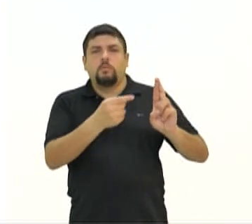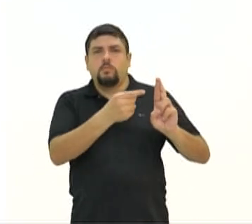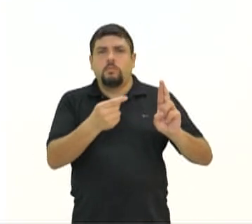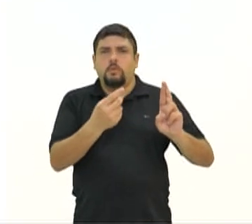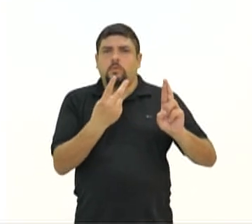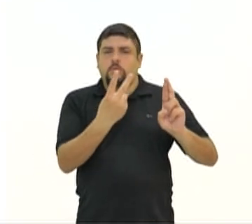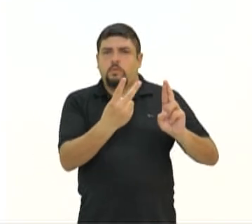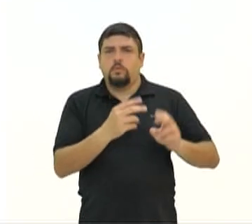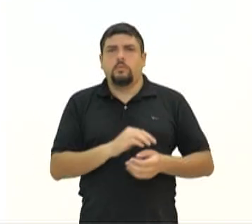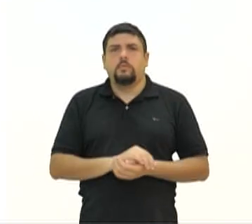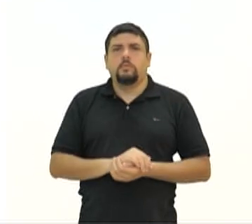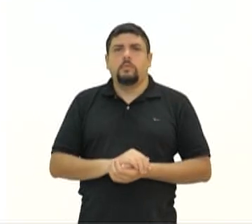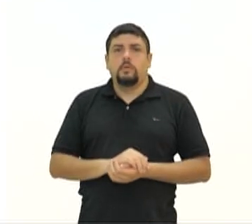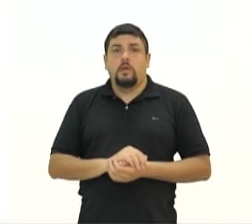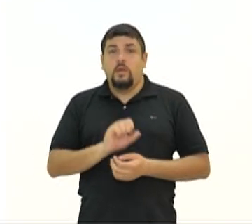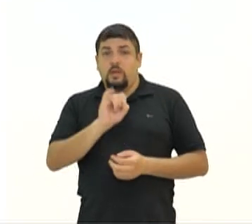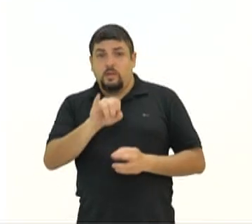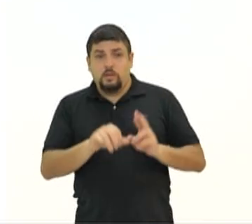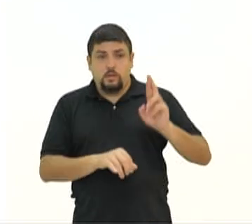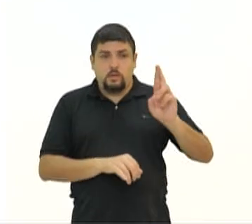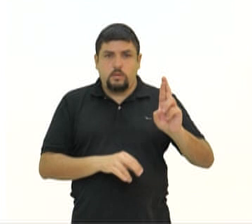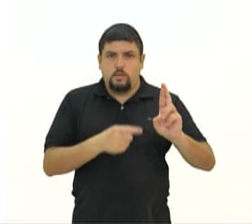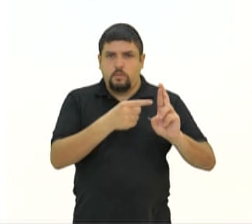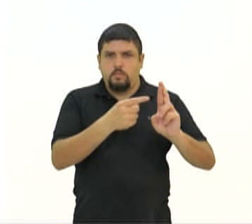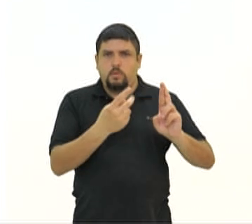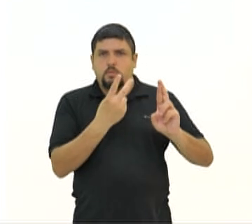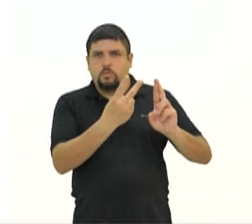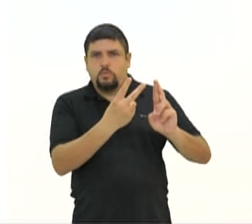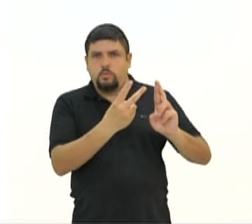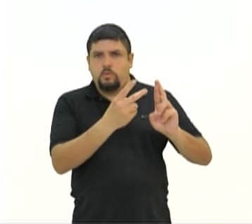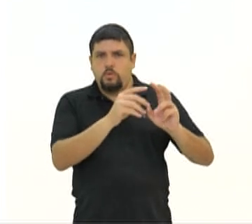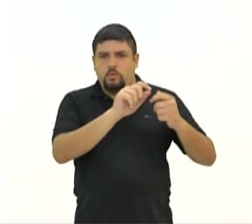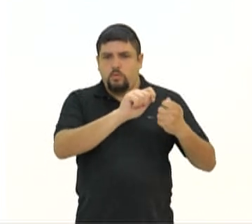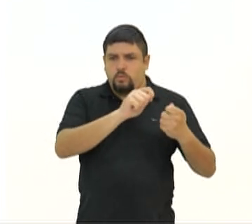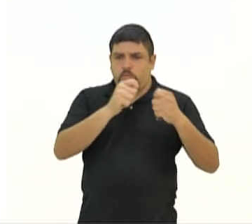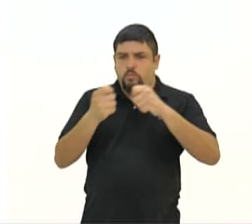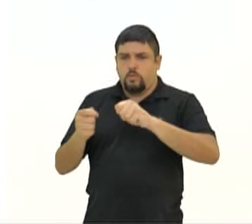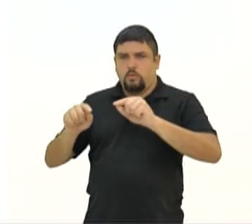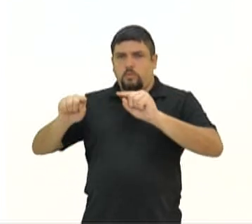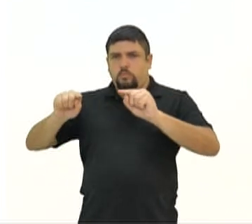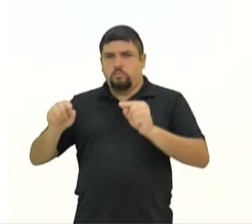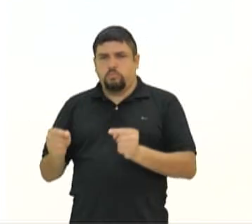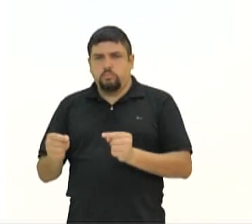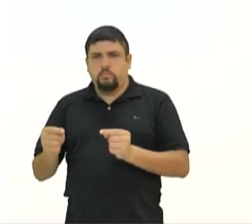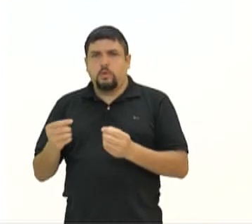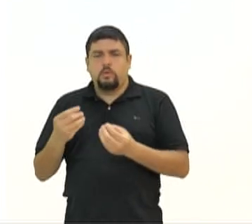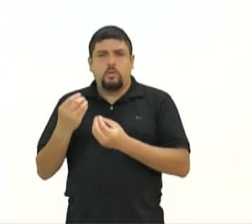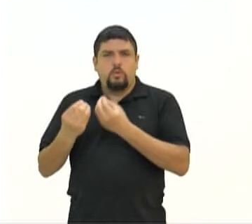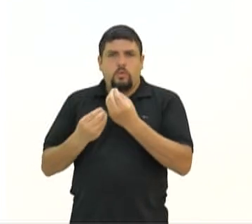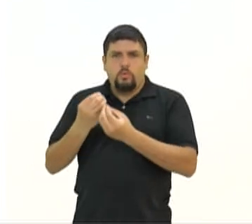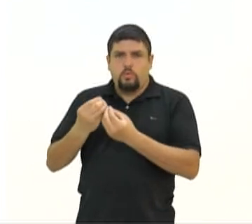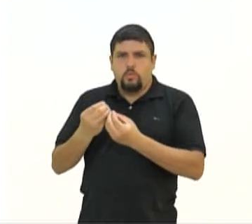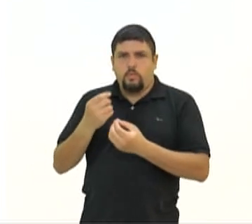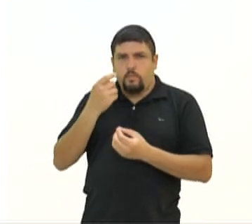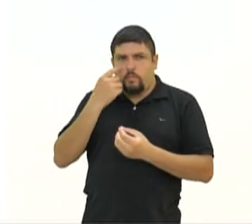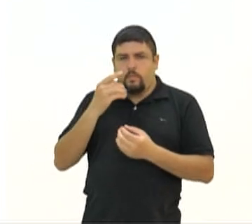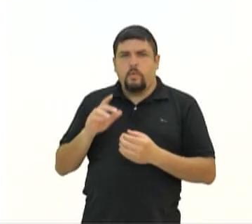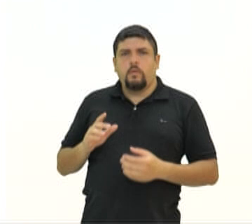Gente, se a raiz é menos 2, aqui no fator, para que eu possa construir uma raiz menos 2, olhando só para o